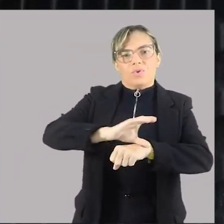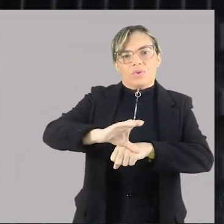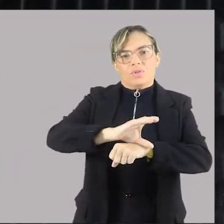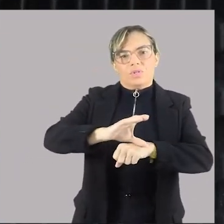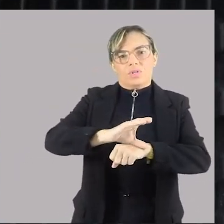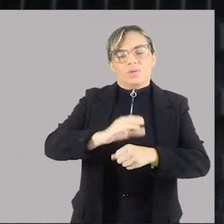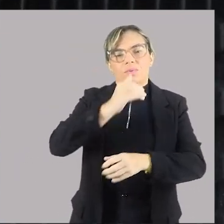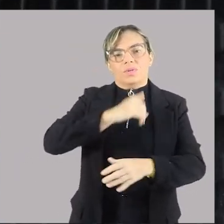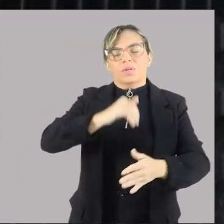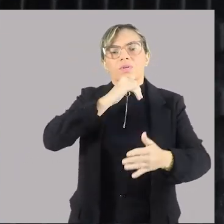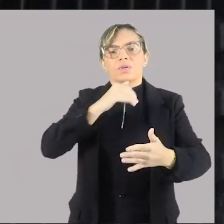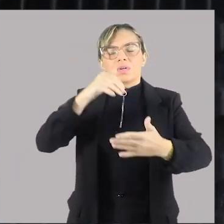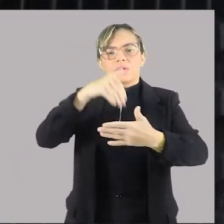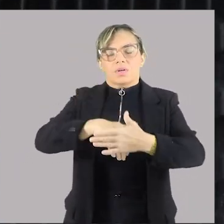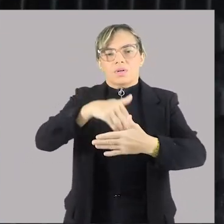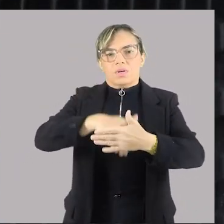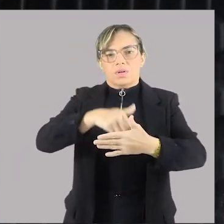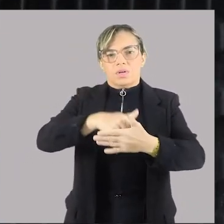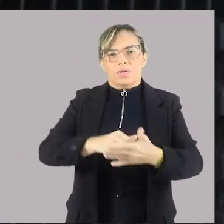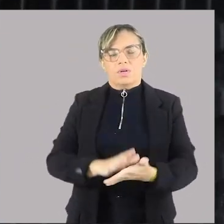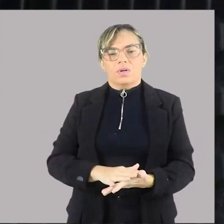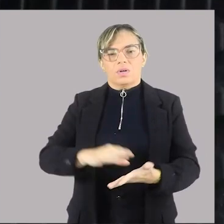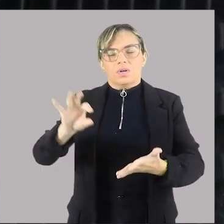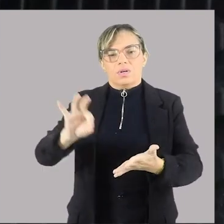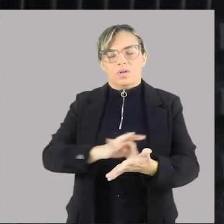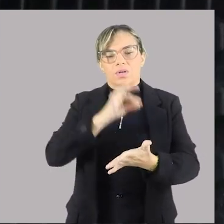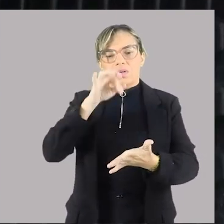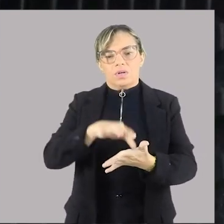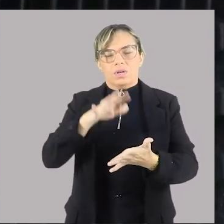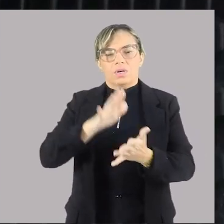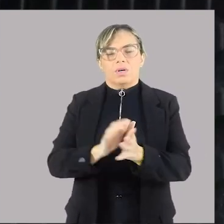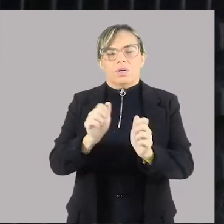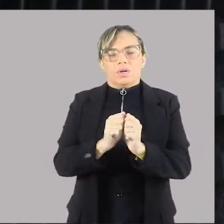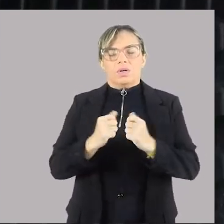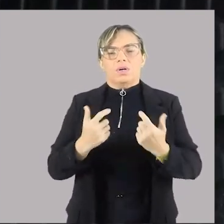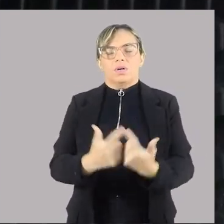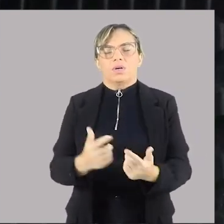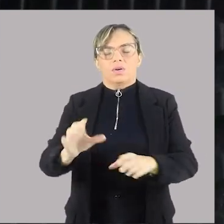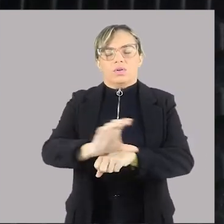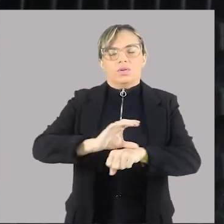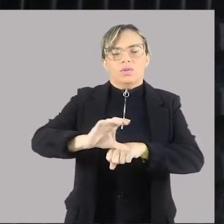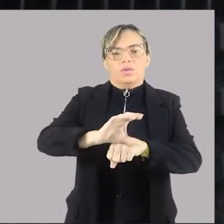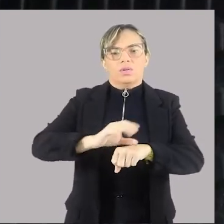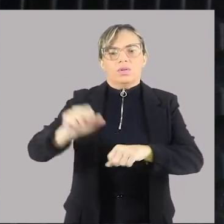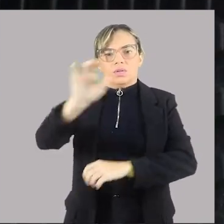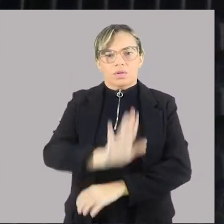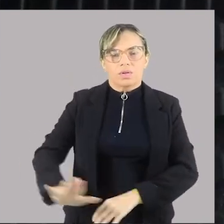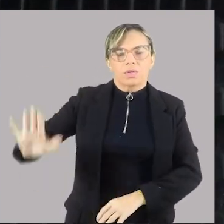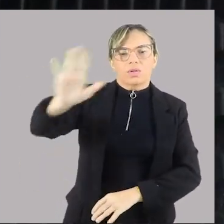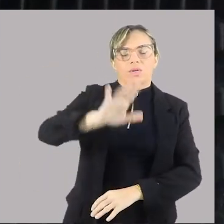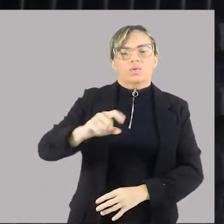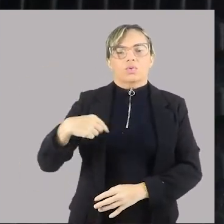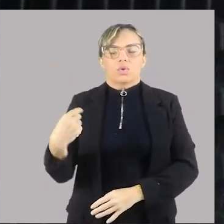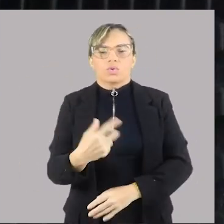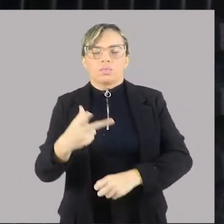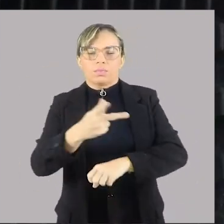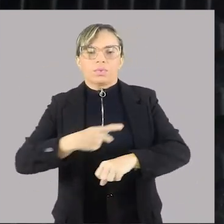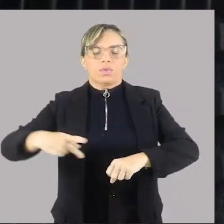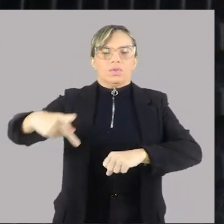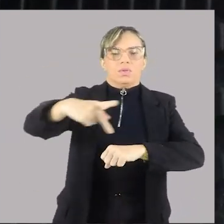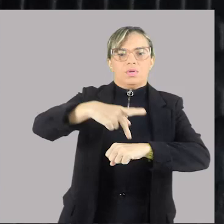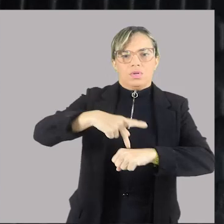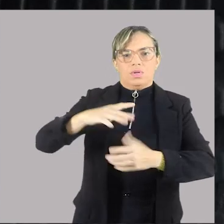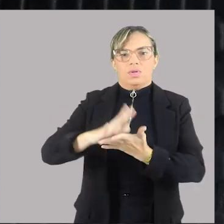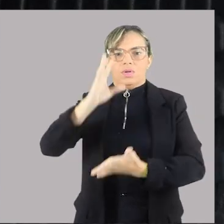votada, que foi promulgada por uma Assembleia Nacional Constituinte. Então teremos uma